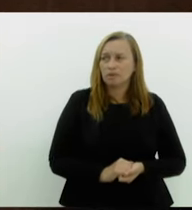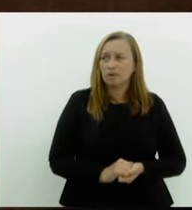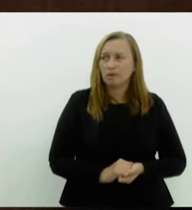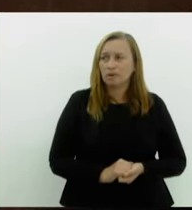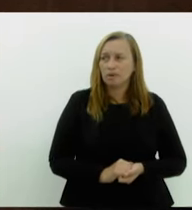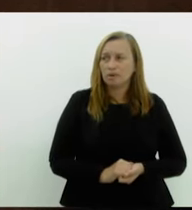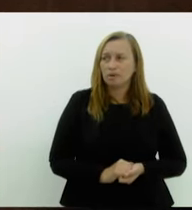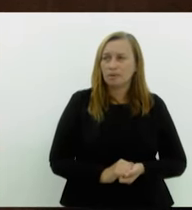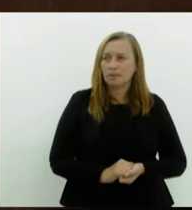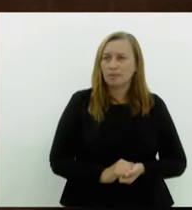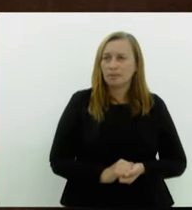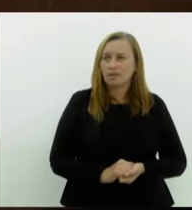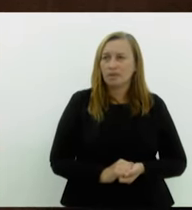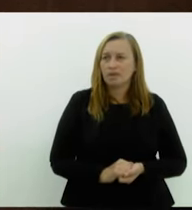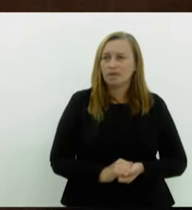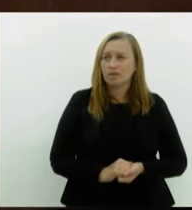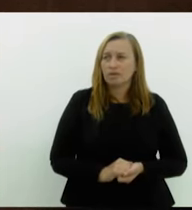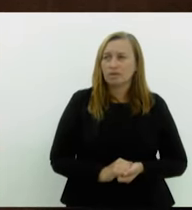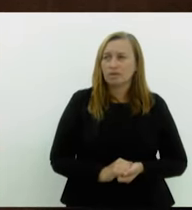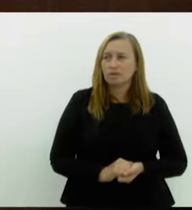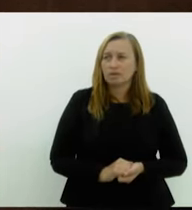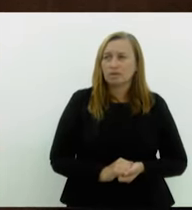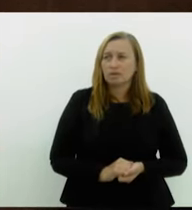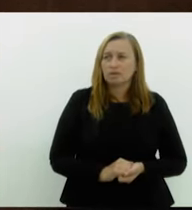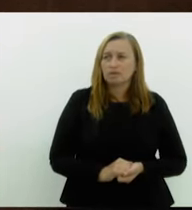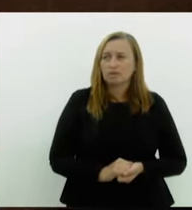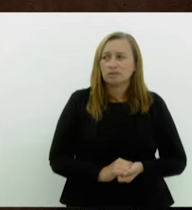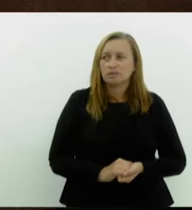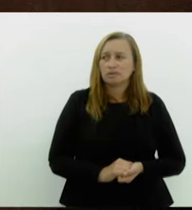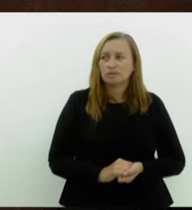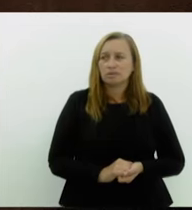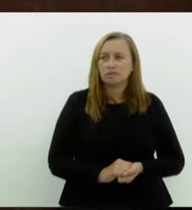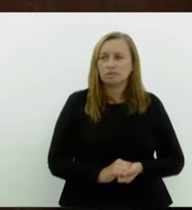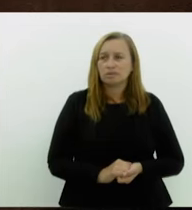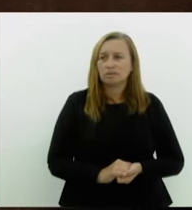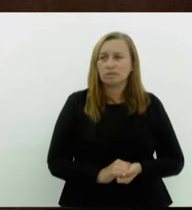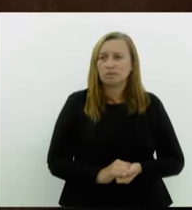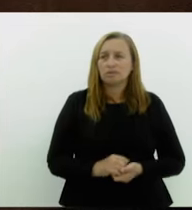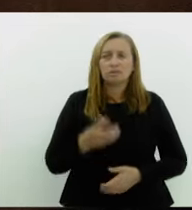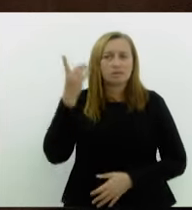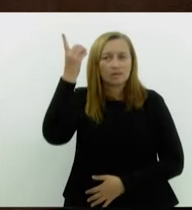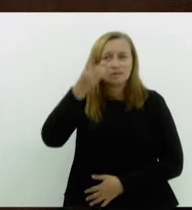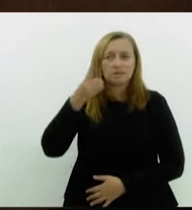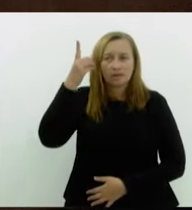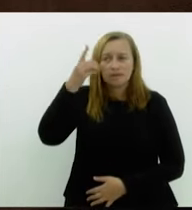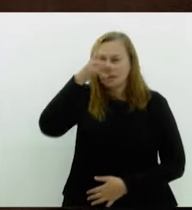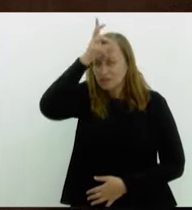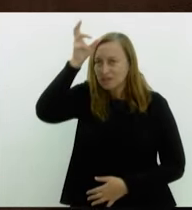Jari, ecossocialista. Eu lembro, deputada Tia Ju,